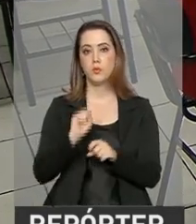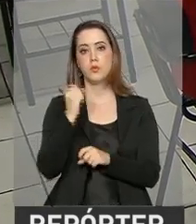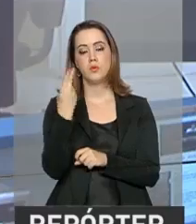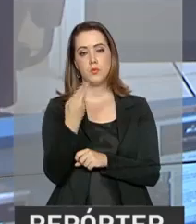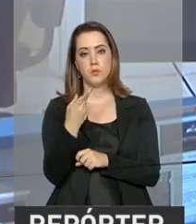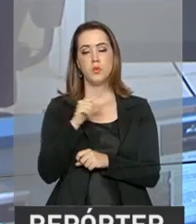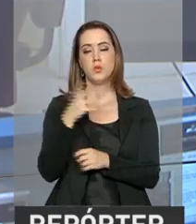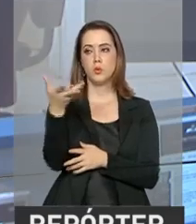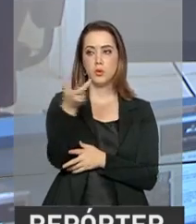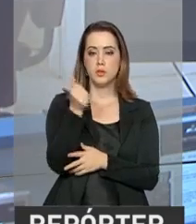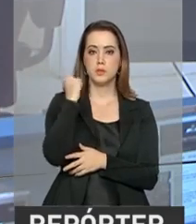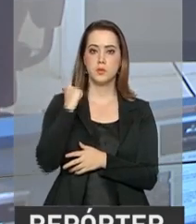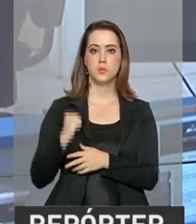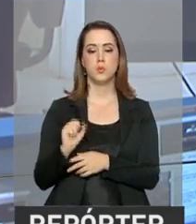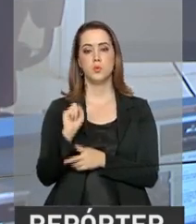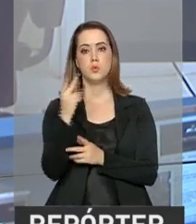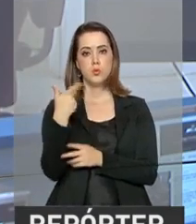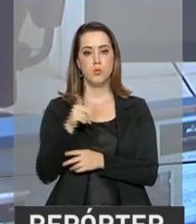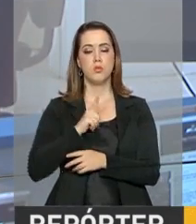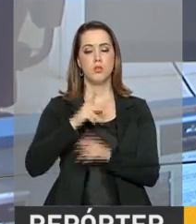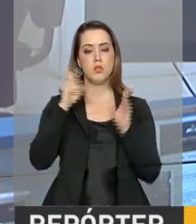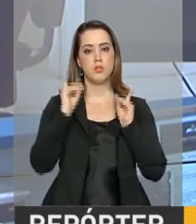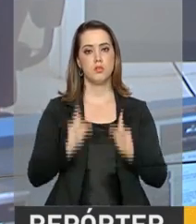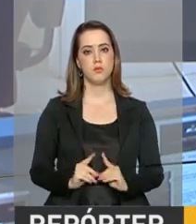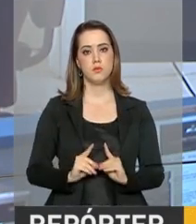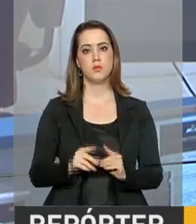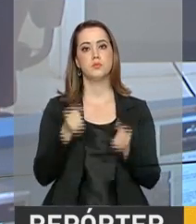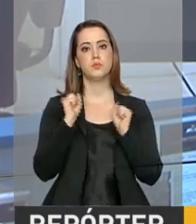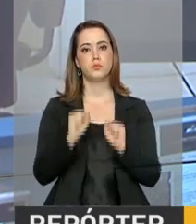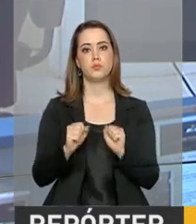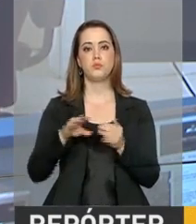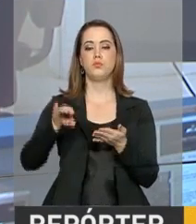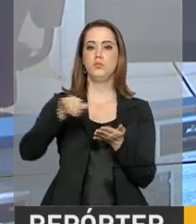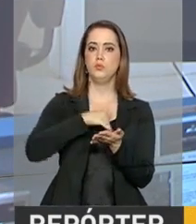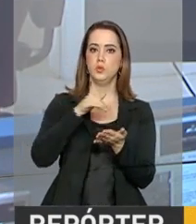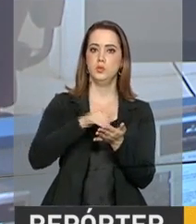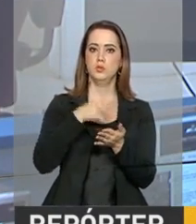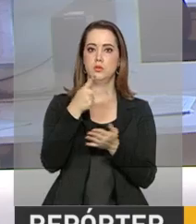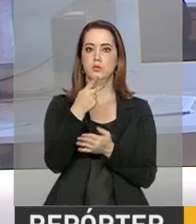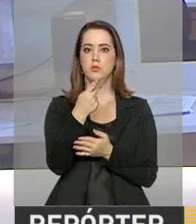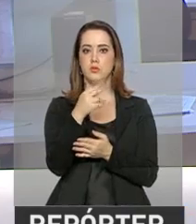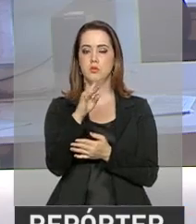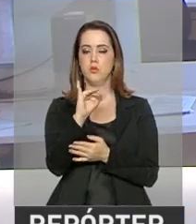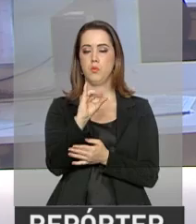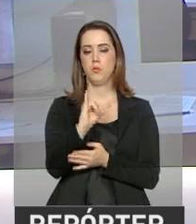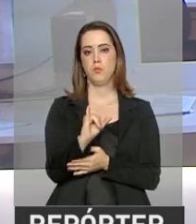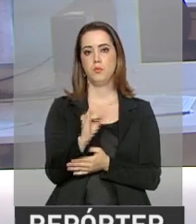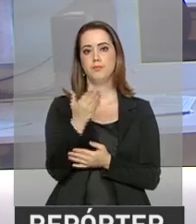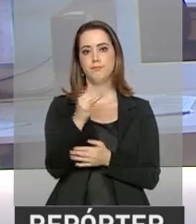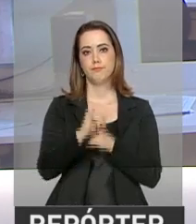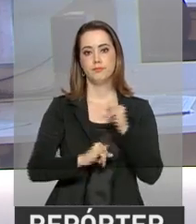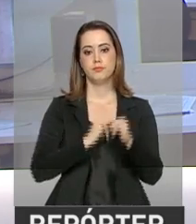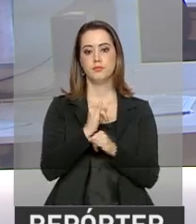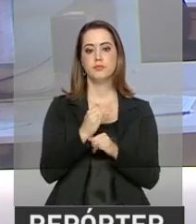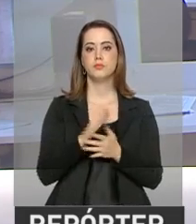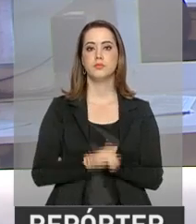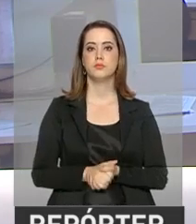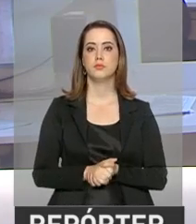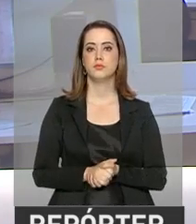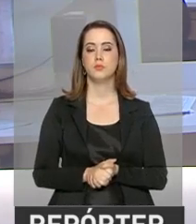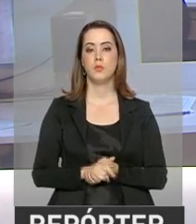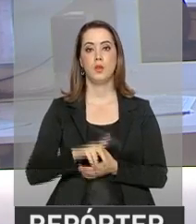deficiência as inscrições podem ser feitas na página do prouni na internet depois de oito trimestres